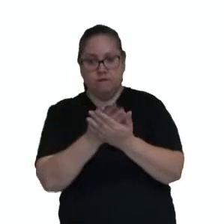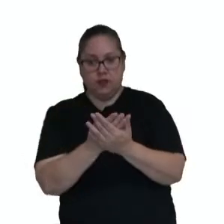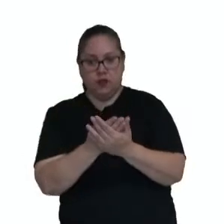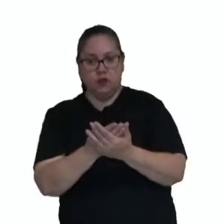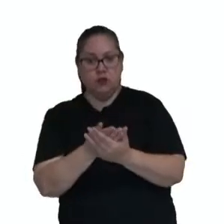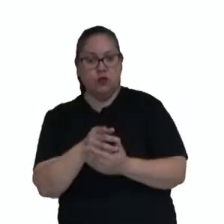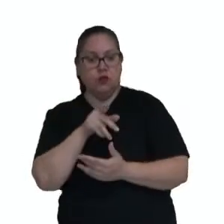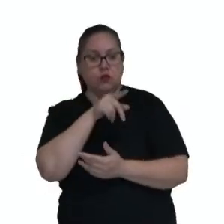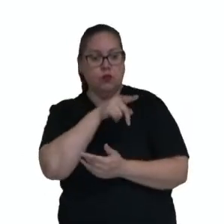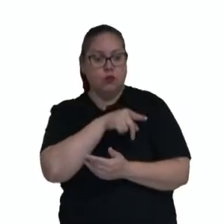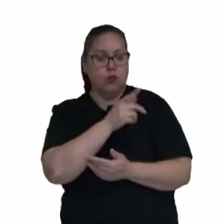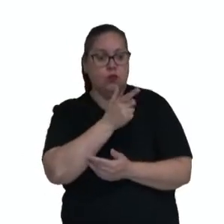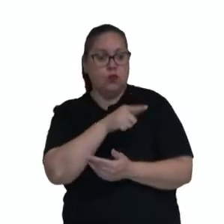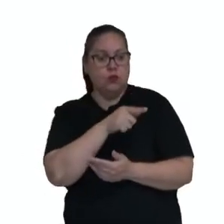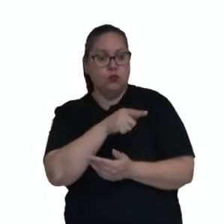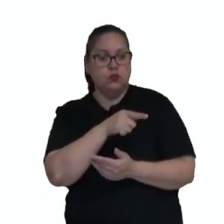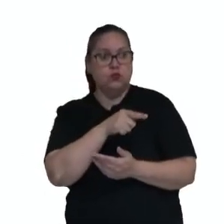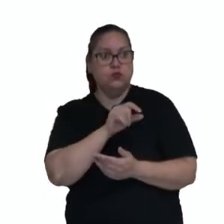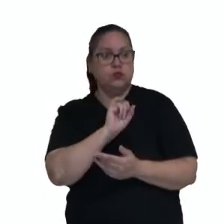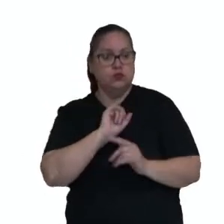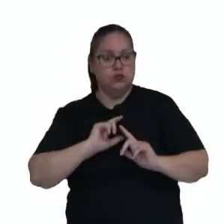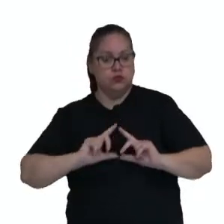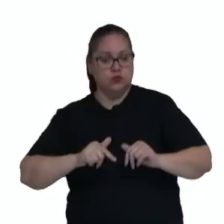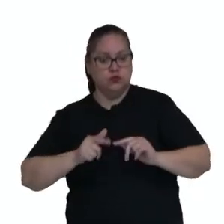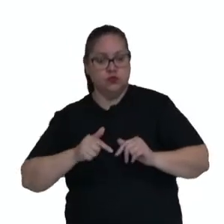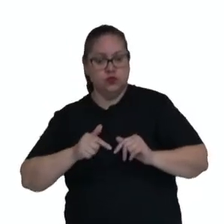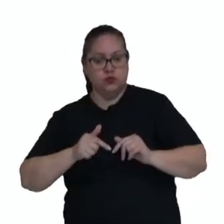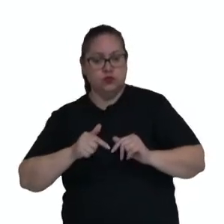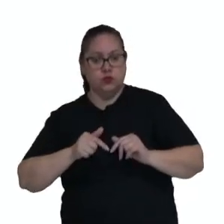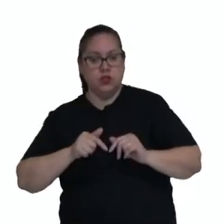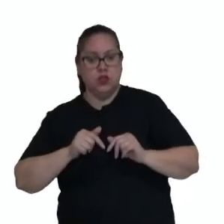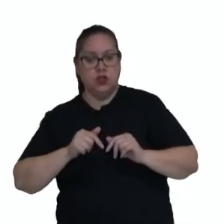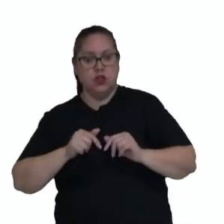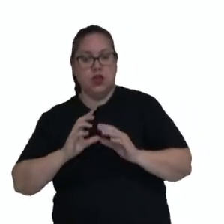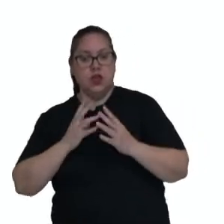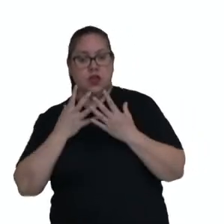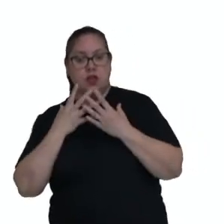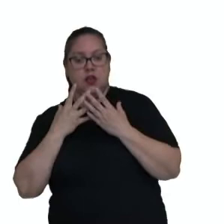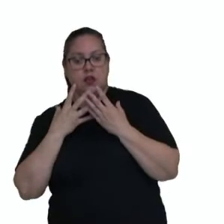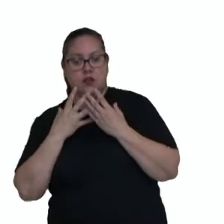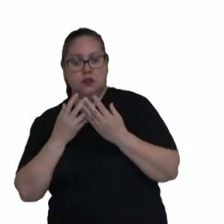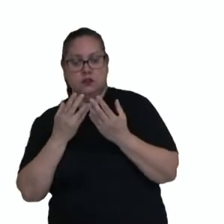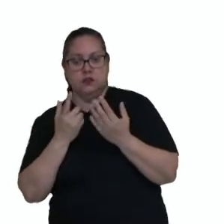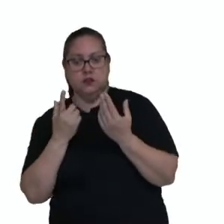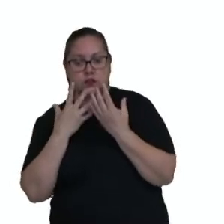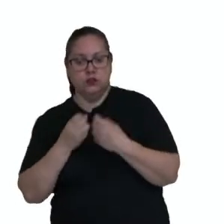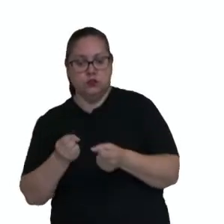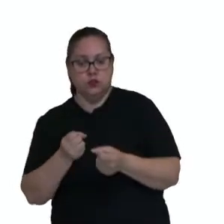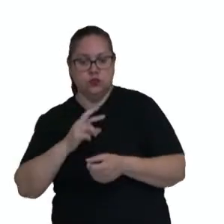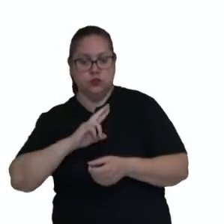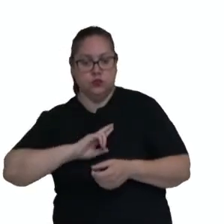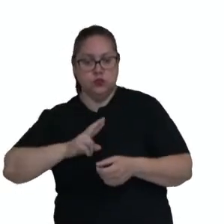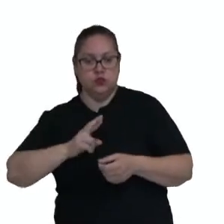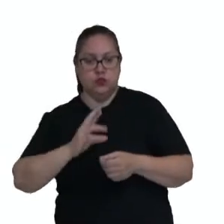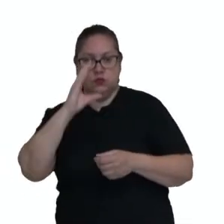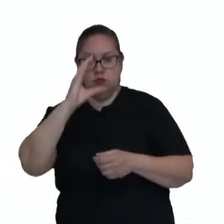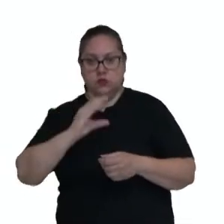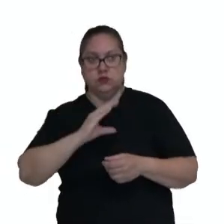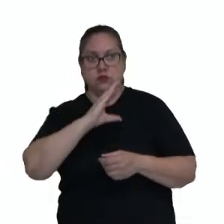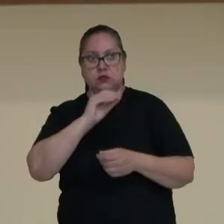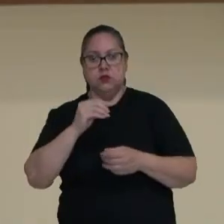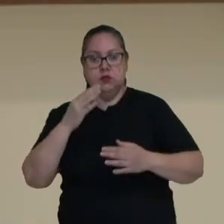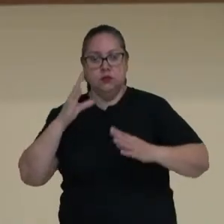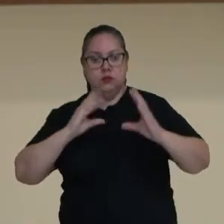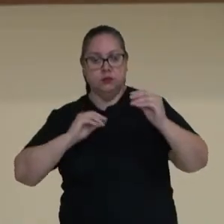Paulo cristão, né, um judeu que foi convertido ao cristianismo. Então veja, né, esse debate ele